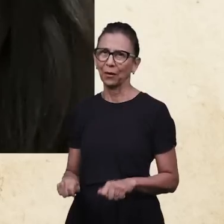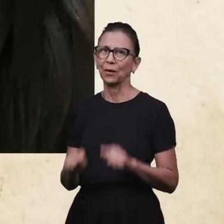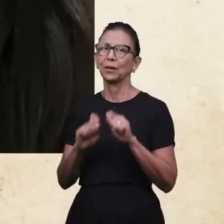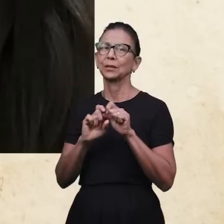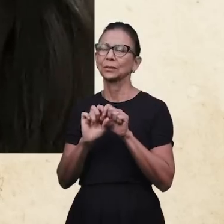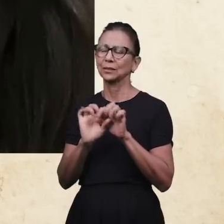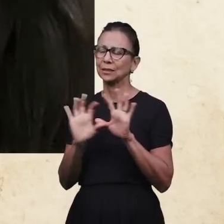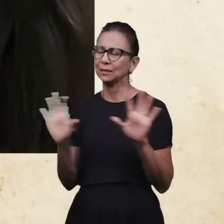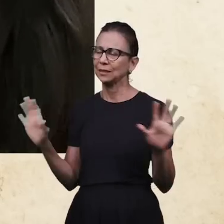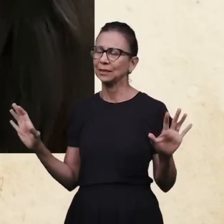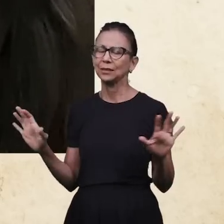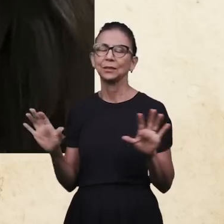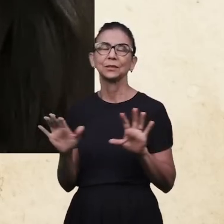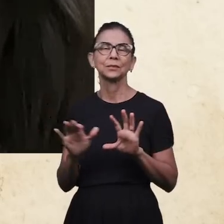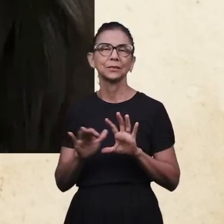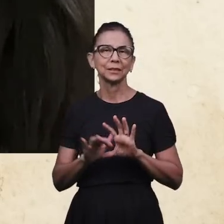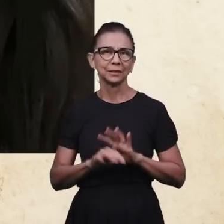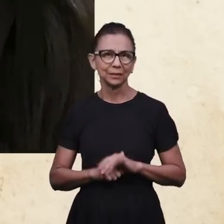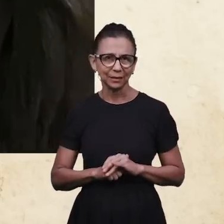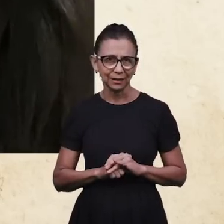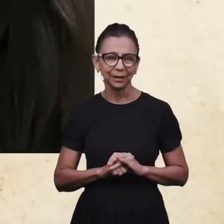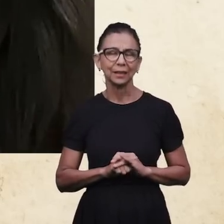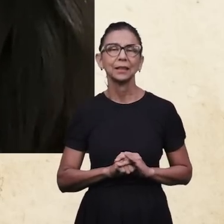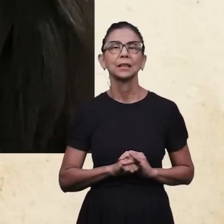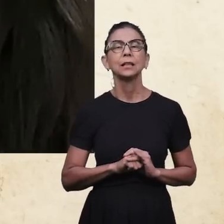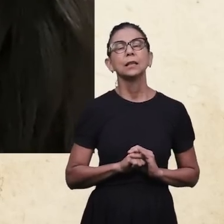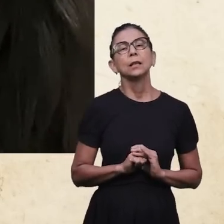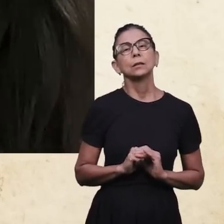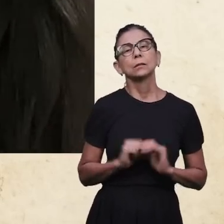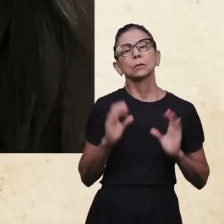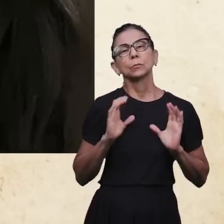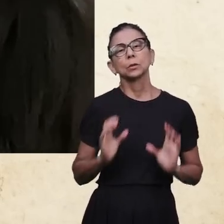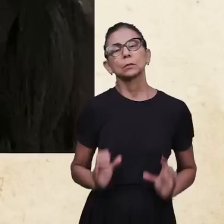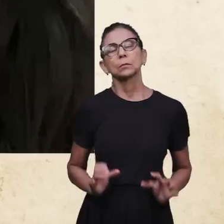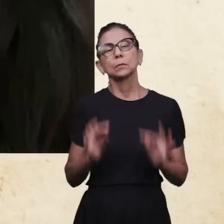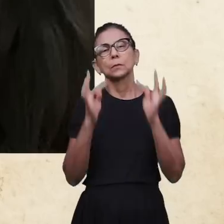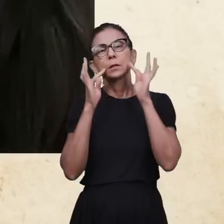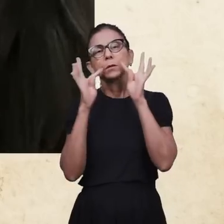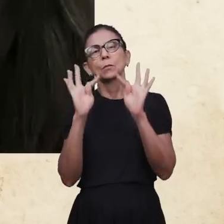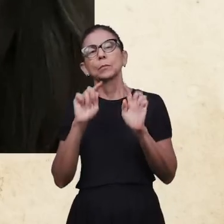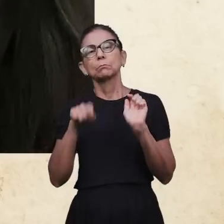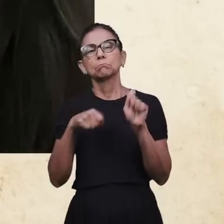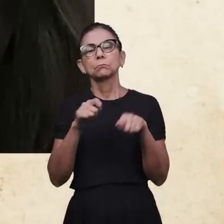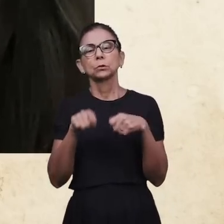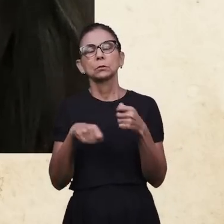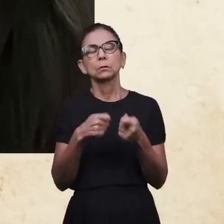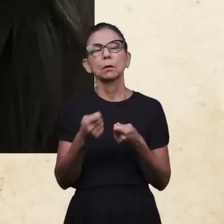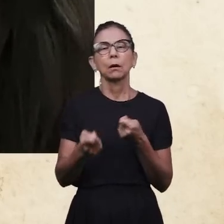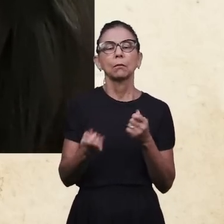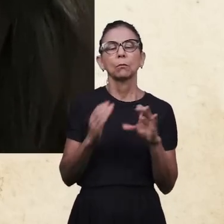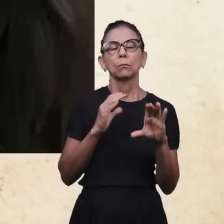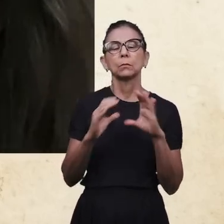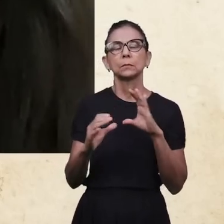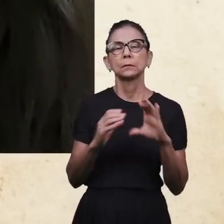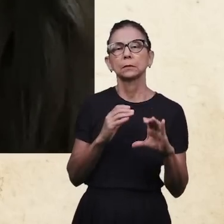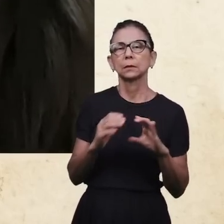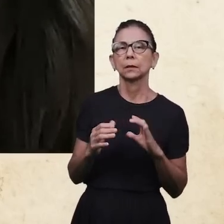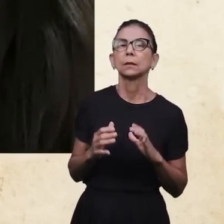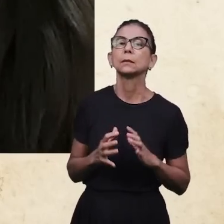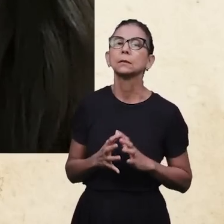nos convém, é o lugar onde nos convém estar, é a forma como nos convém falar, é o jeito como nos convém vestir. Isso